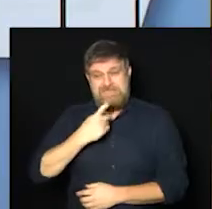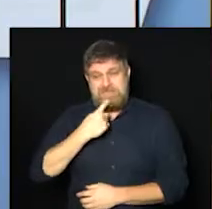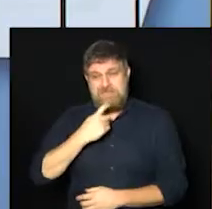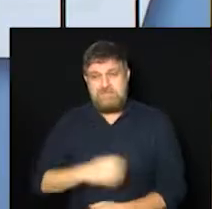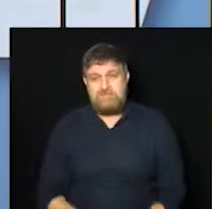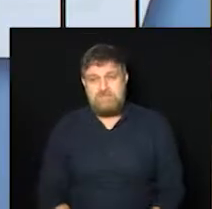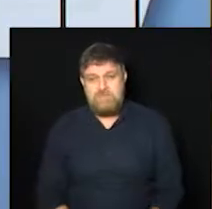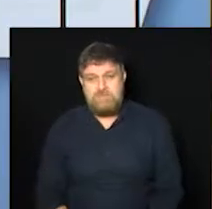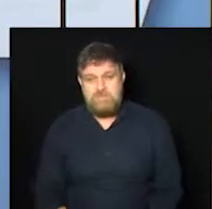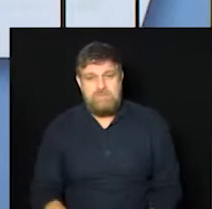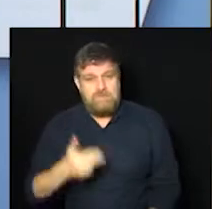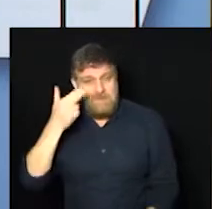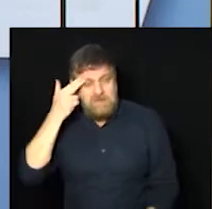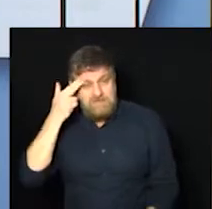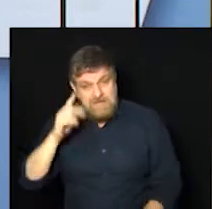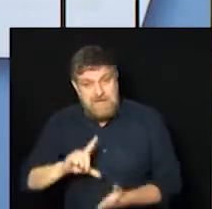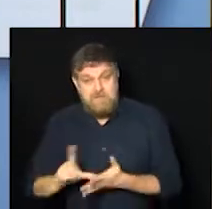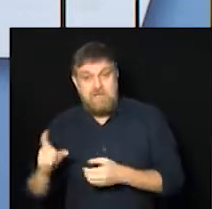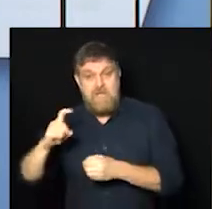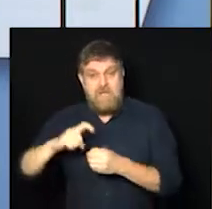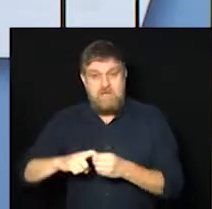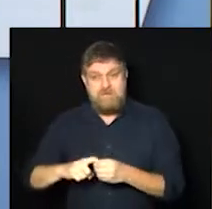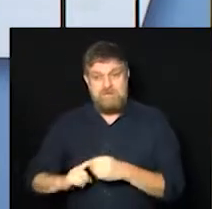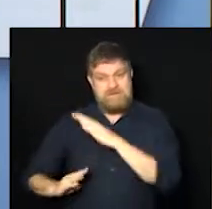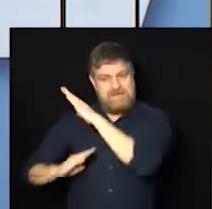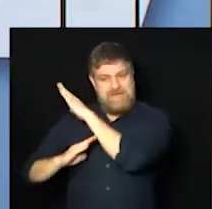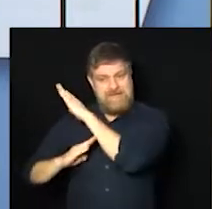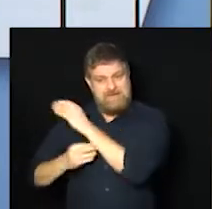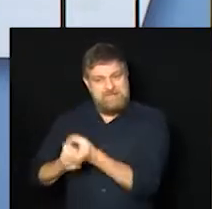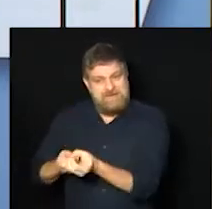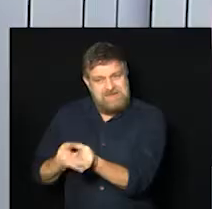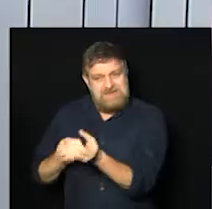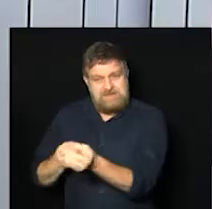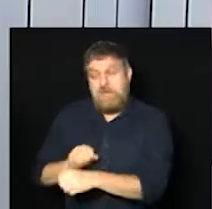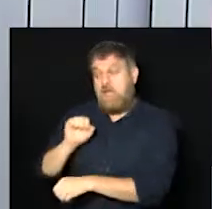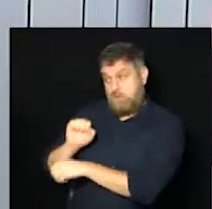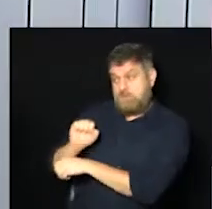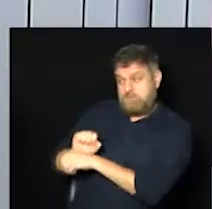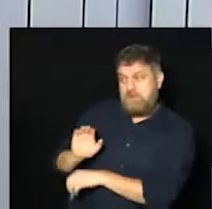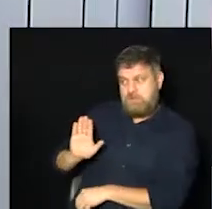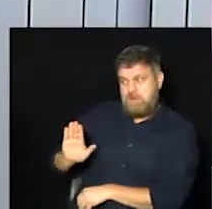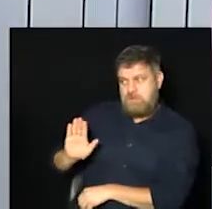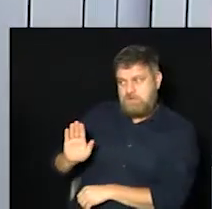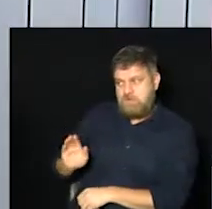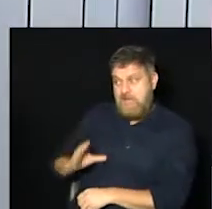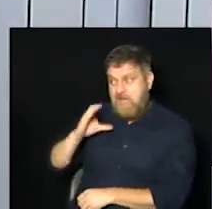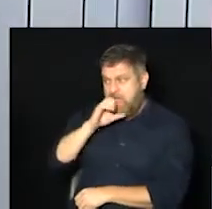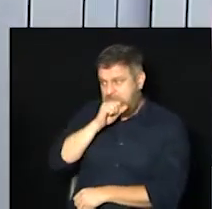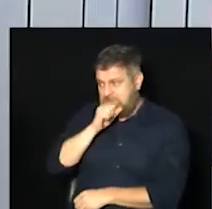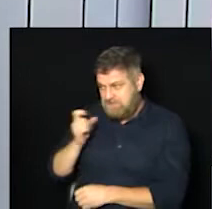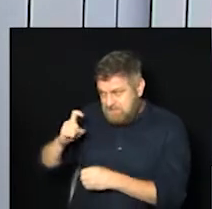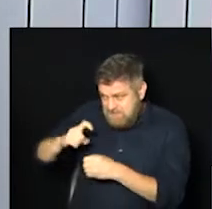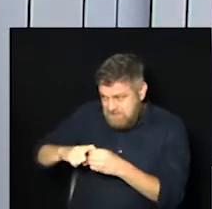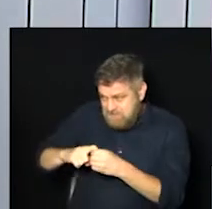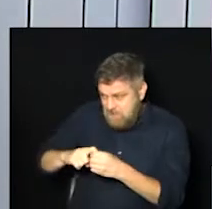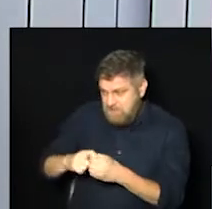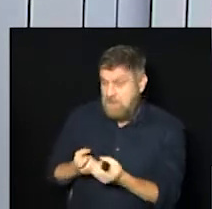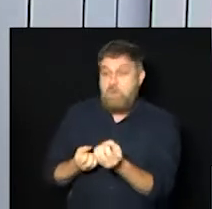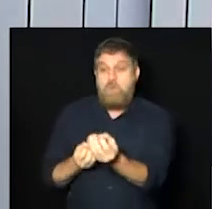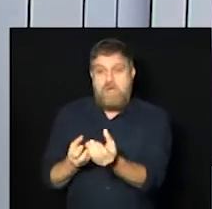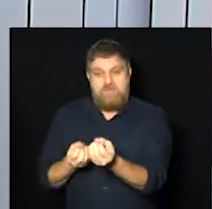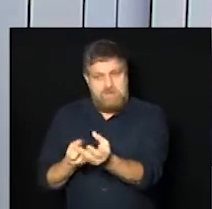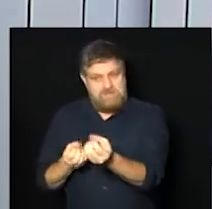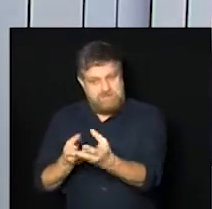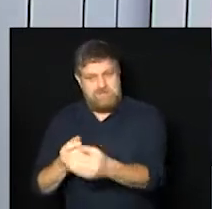Então, Gabriel, eu volto daqui a pouco com notícias do Legislativo, tá bem? Eu te aguardo então, Mina. Daqui a pouquinho você volta com mais